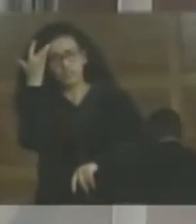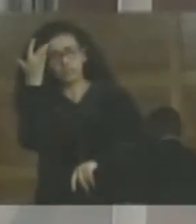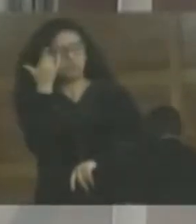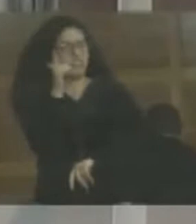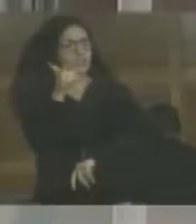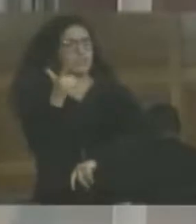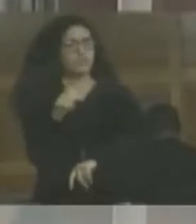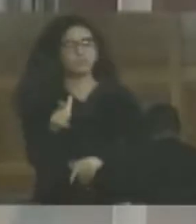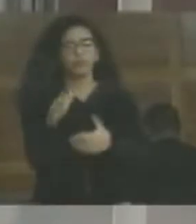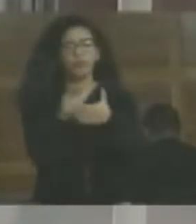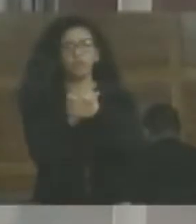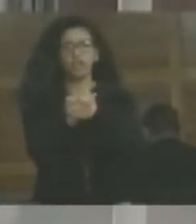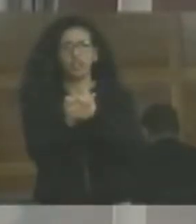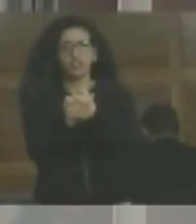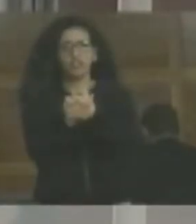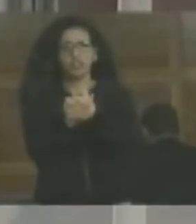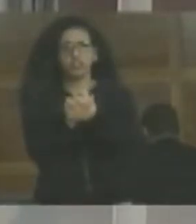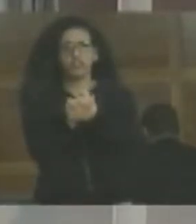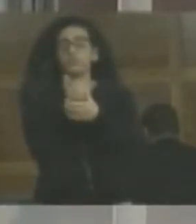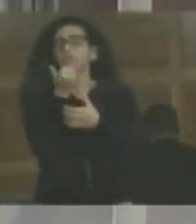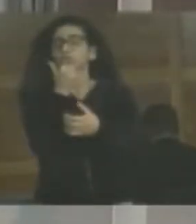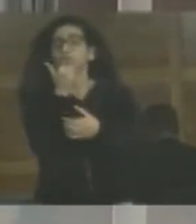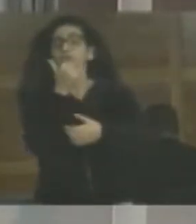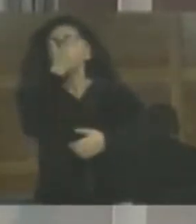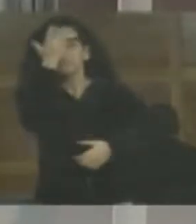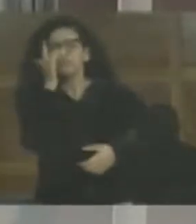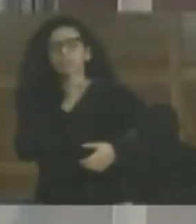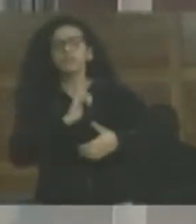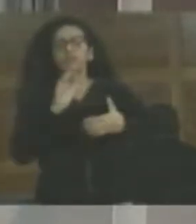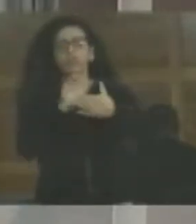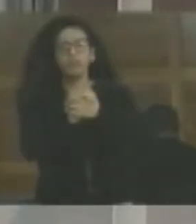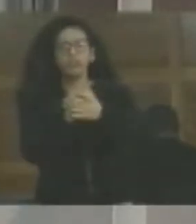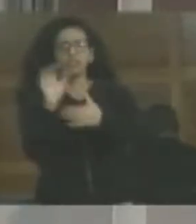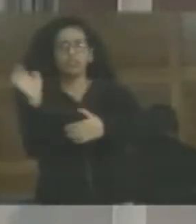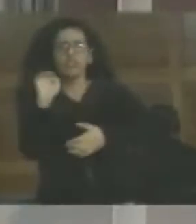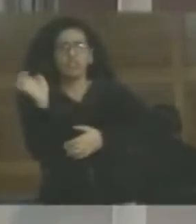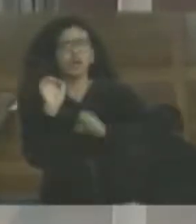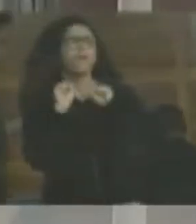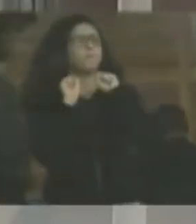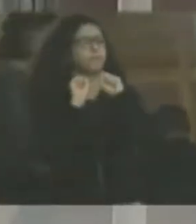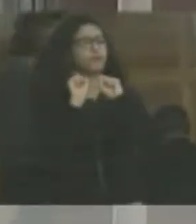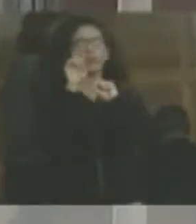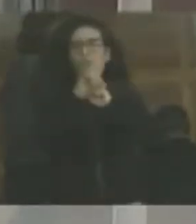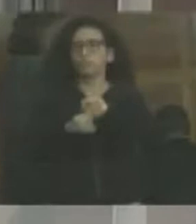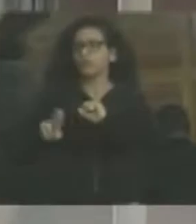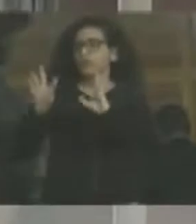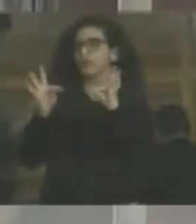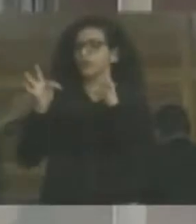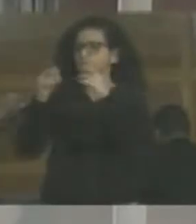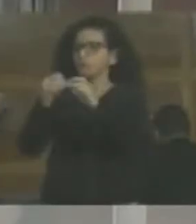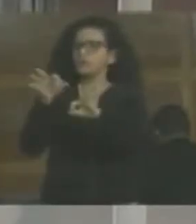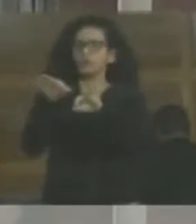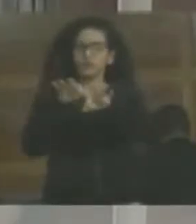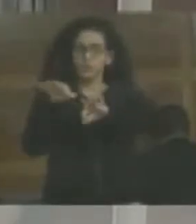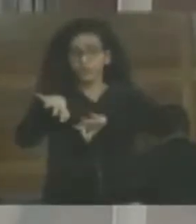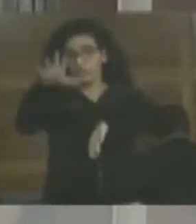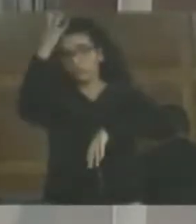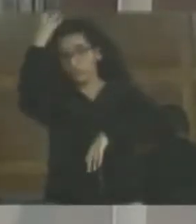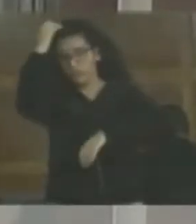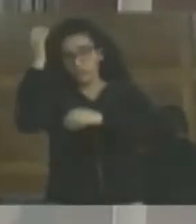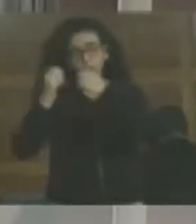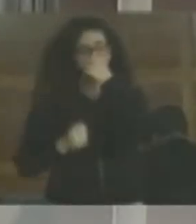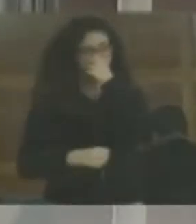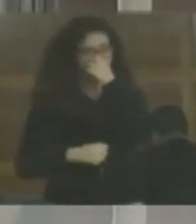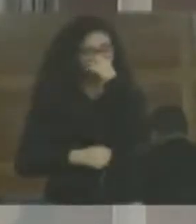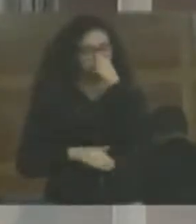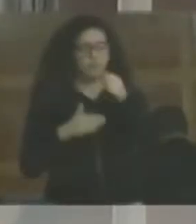união estável ou afetivas, a participação em todos os programas sociais do município de Angra dos Reis.